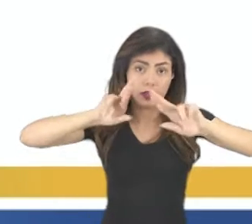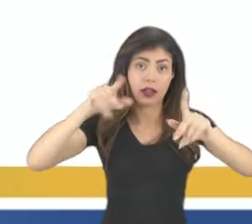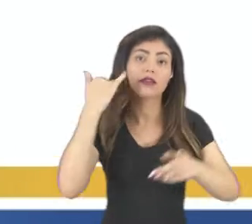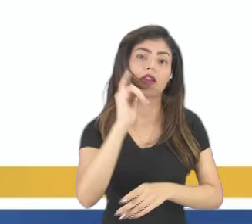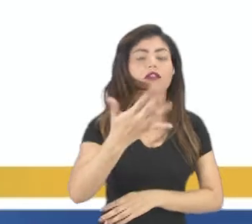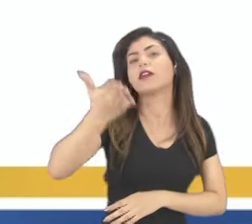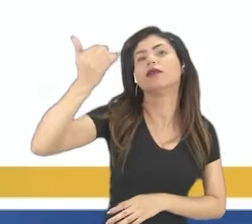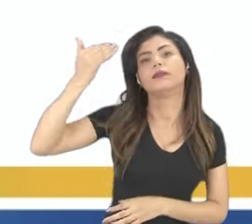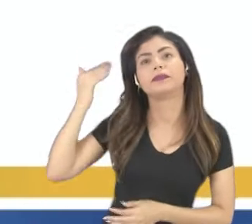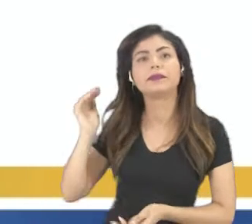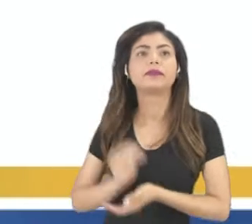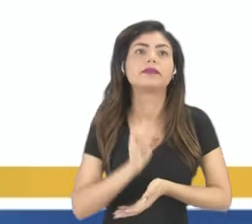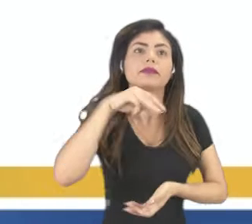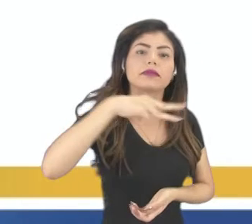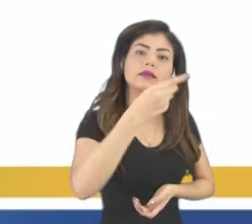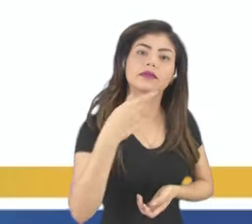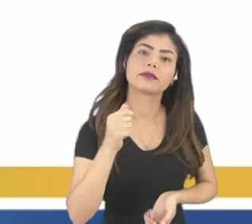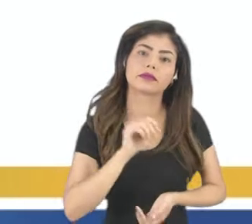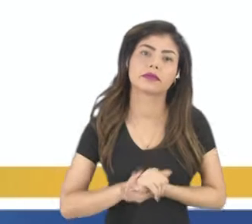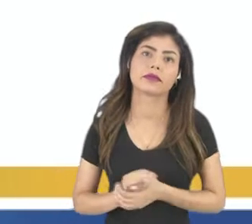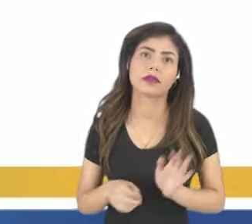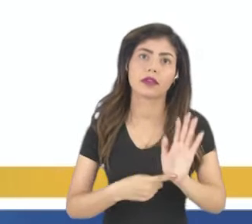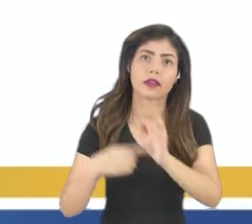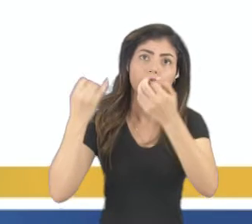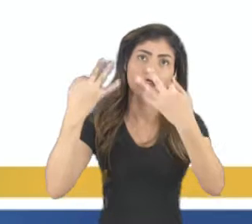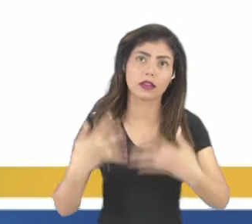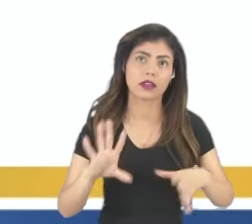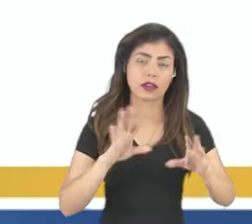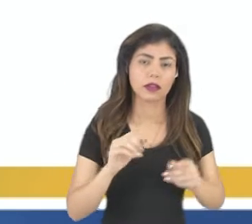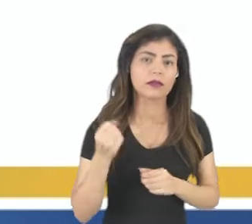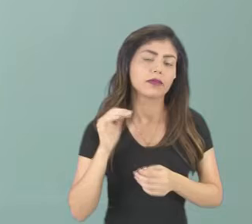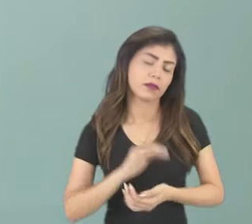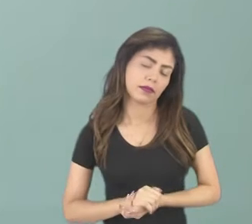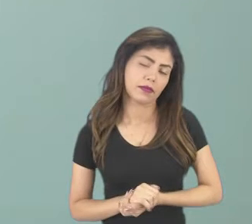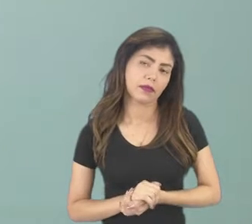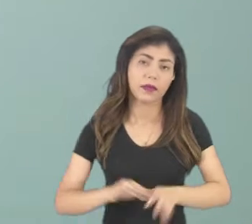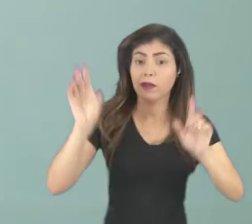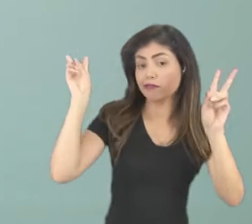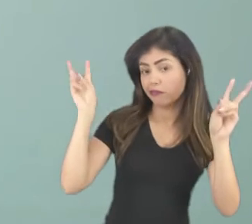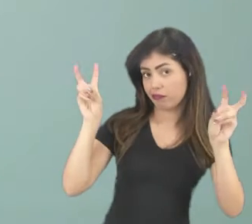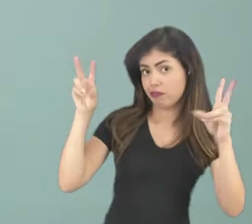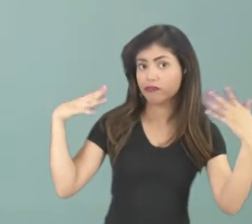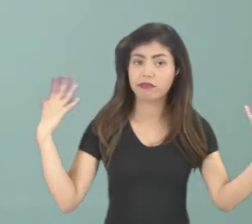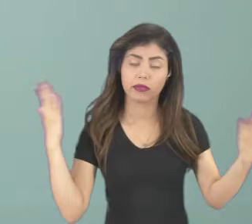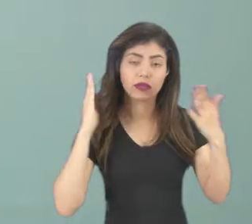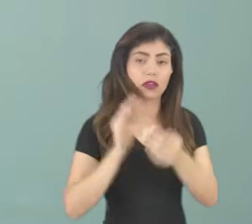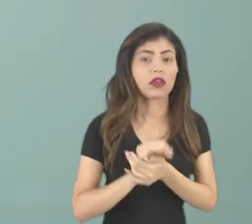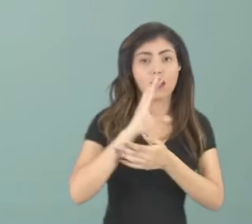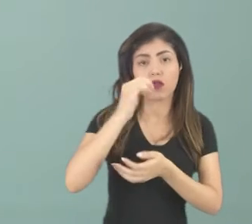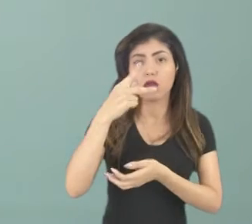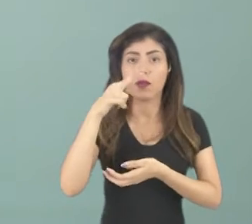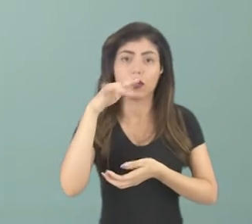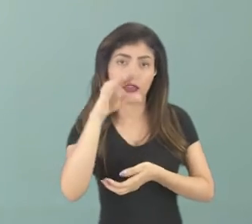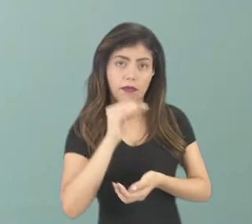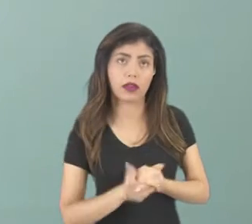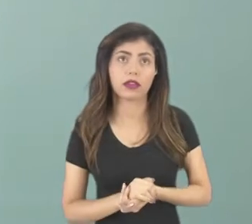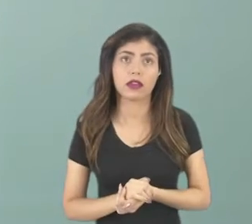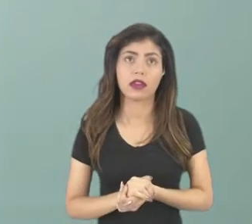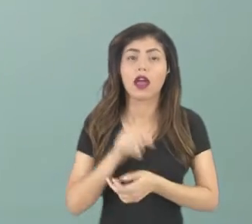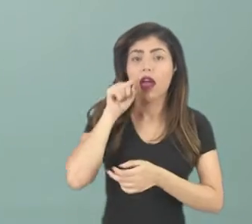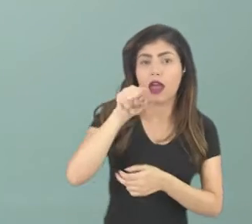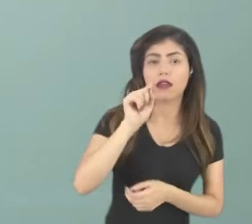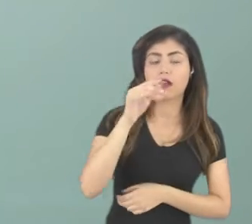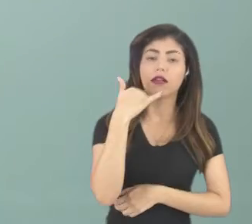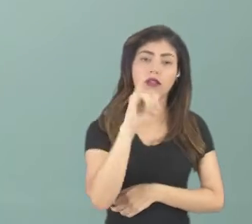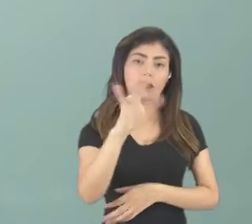da energia na época tão Max Planck ele vai trazer uma explicação para sua teoria desse comportamento da energia então ele